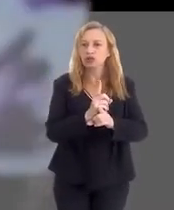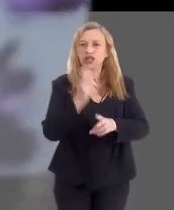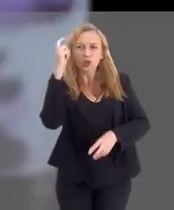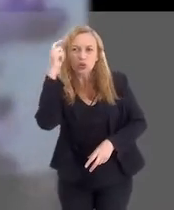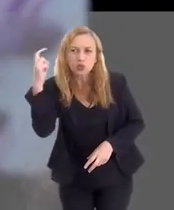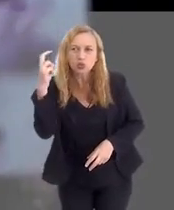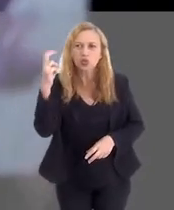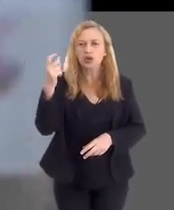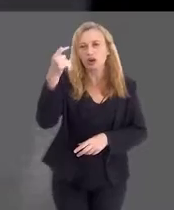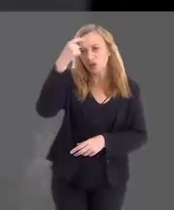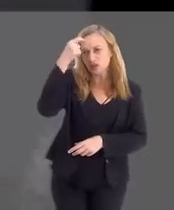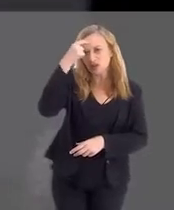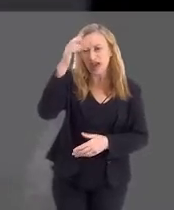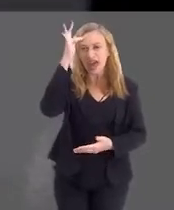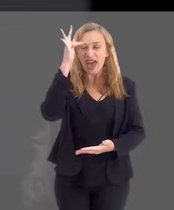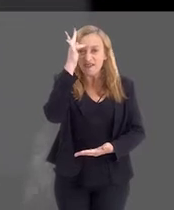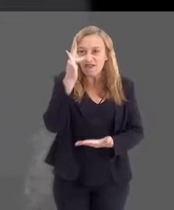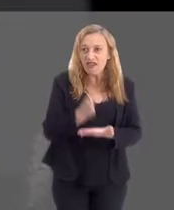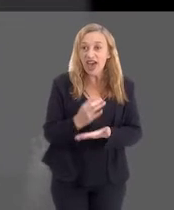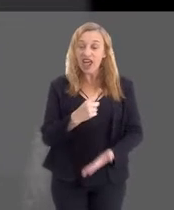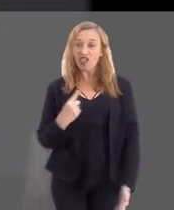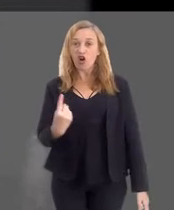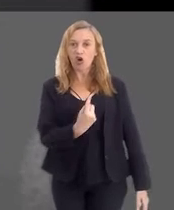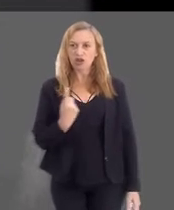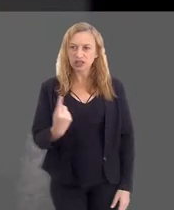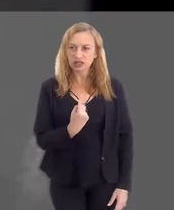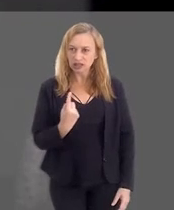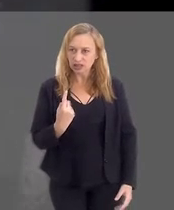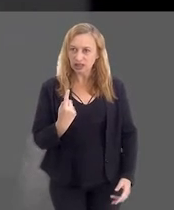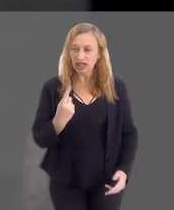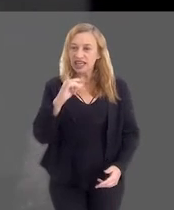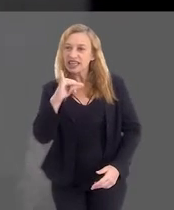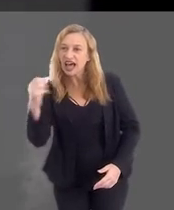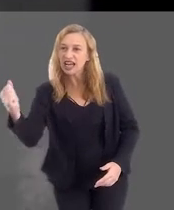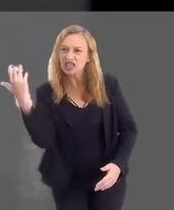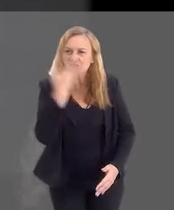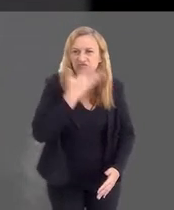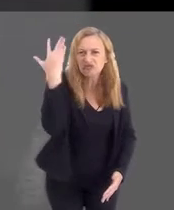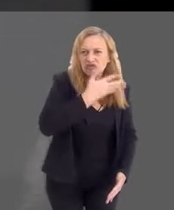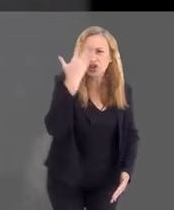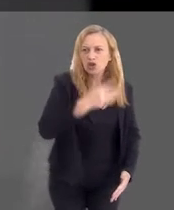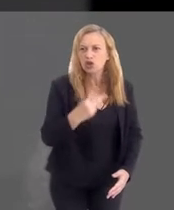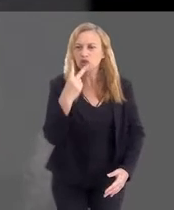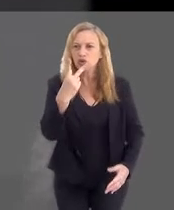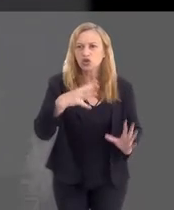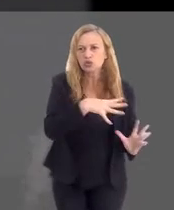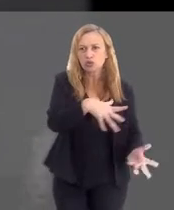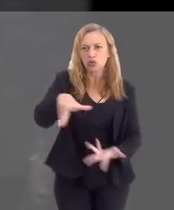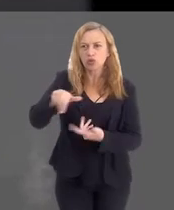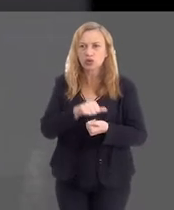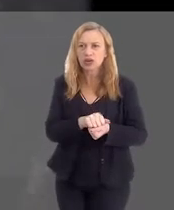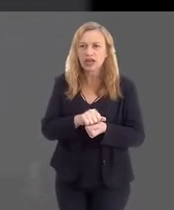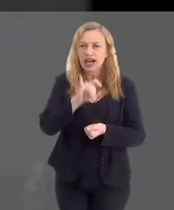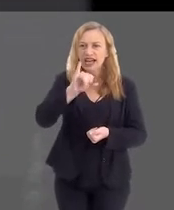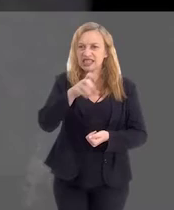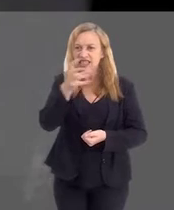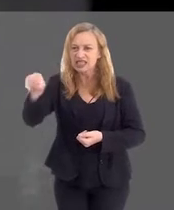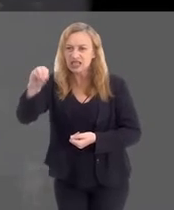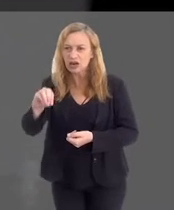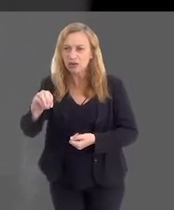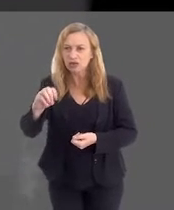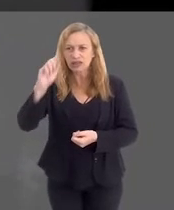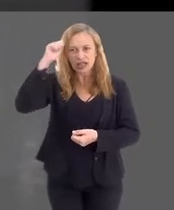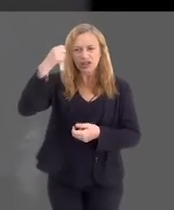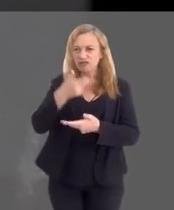autocura, consciência, é fé em nós. Na linha invisível entre pelo menos dois mundos, ascensão